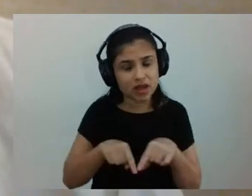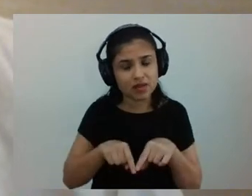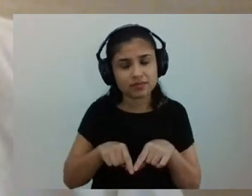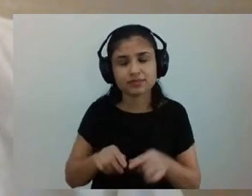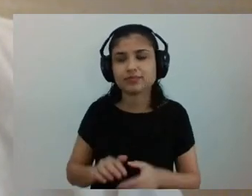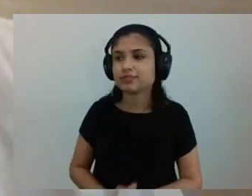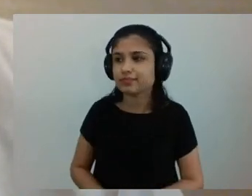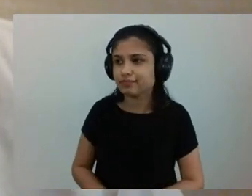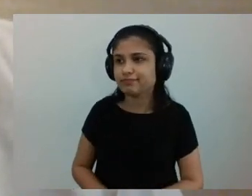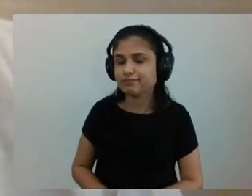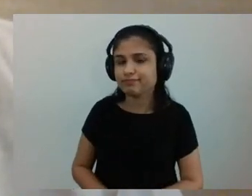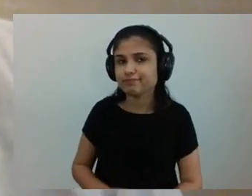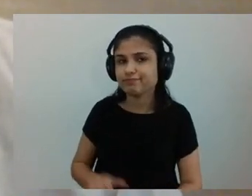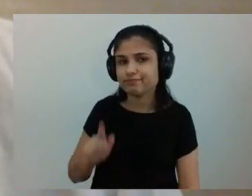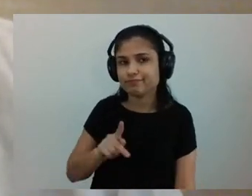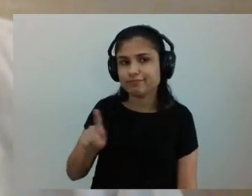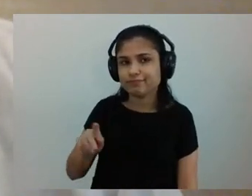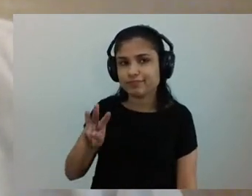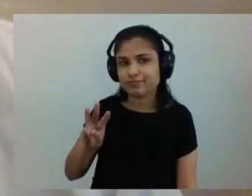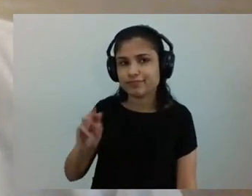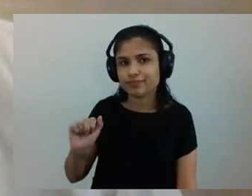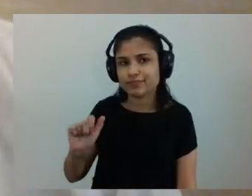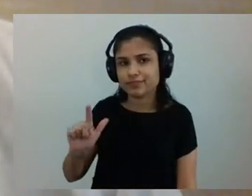Professor Valdec.